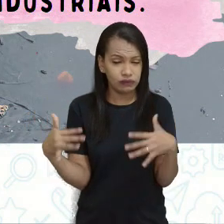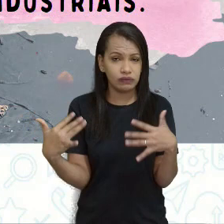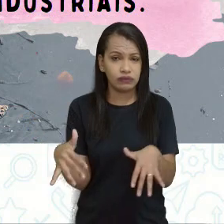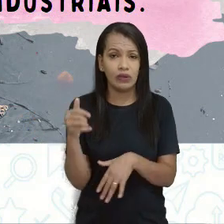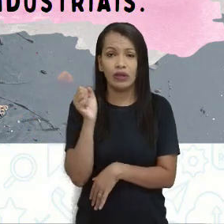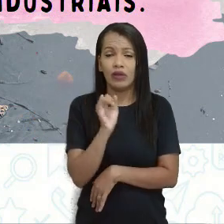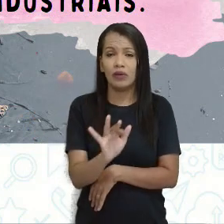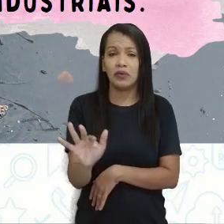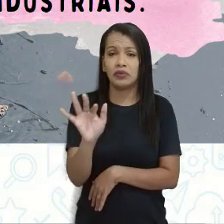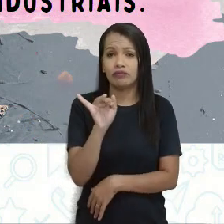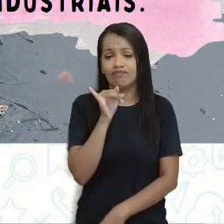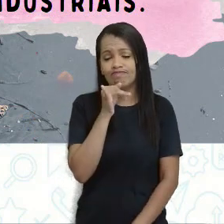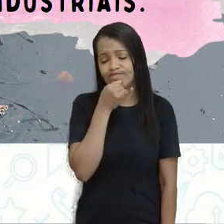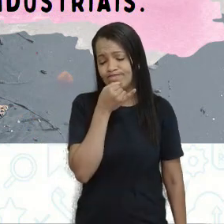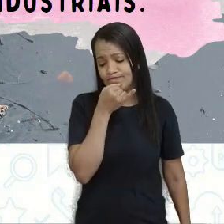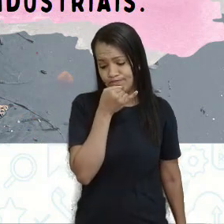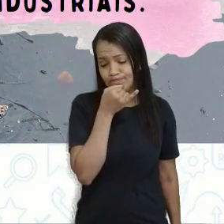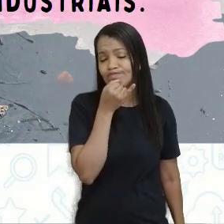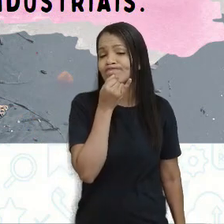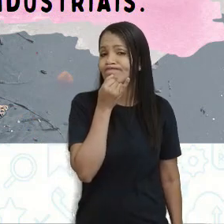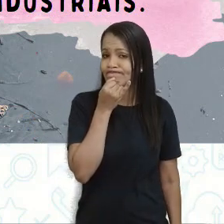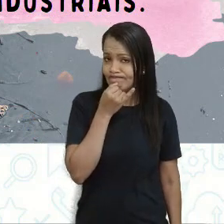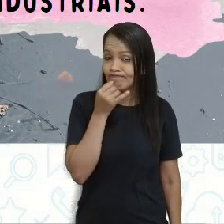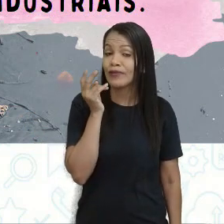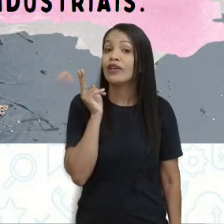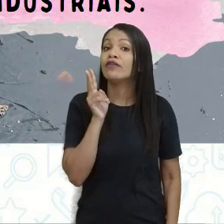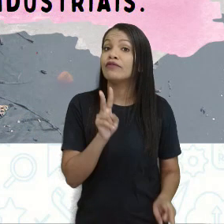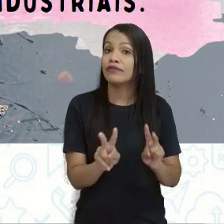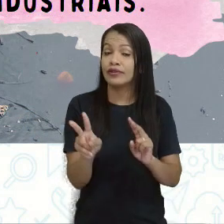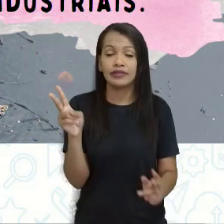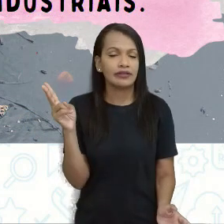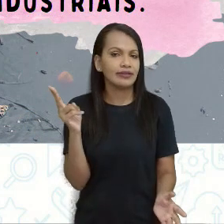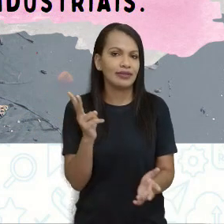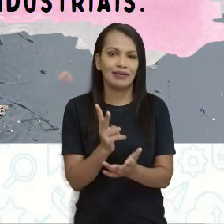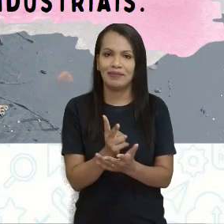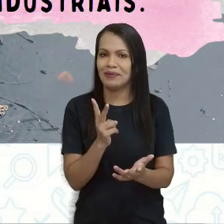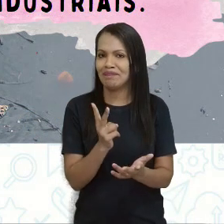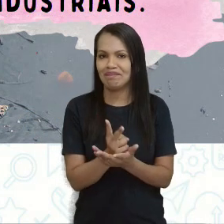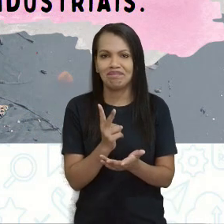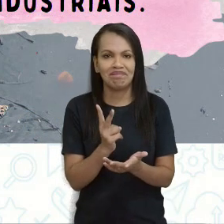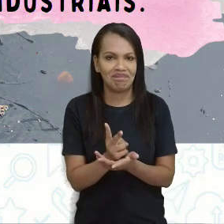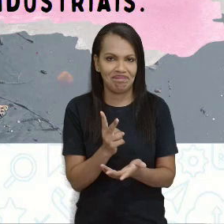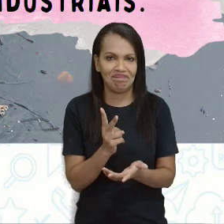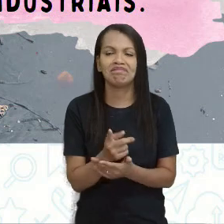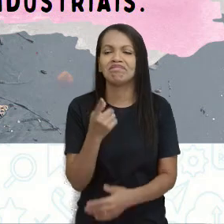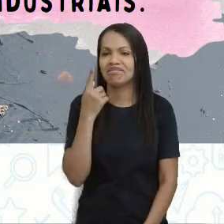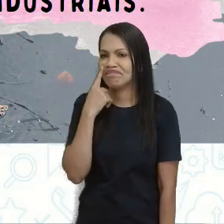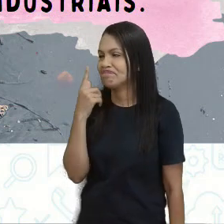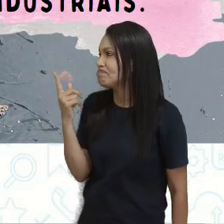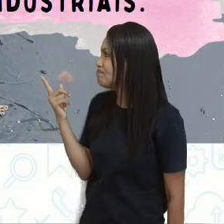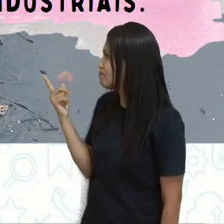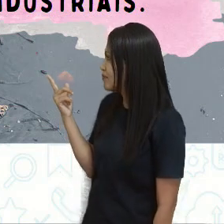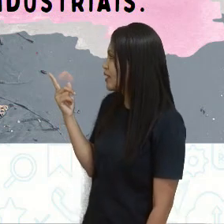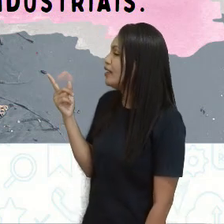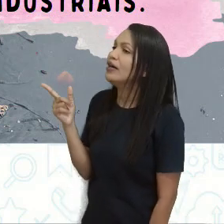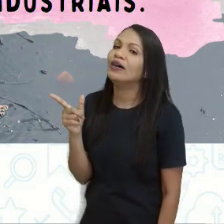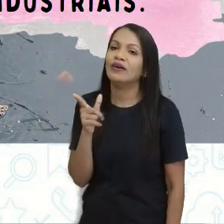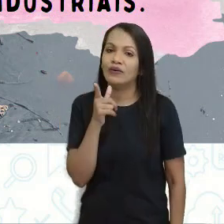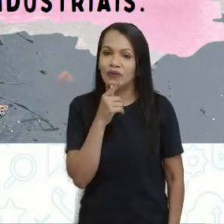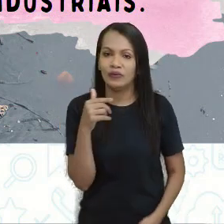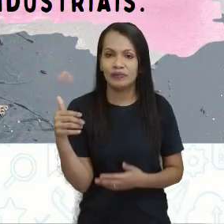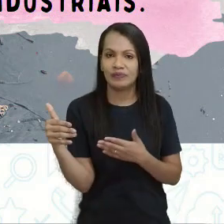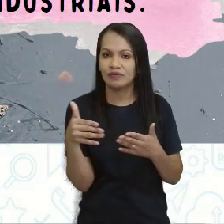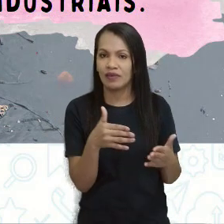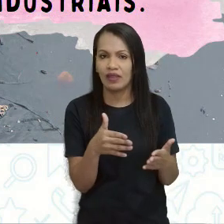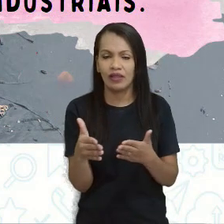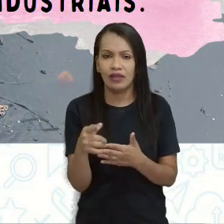aí, infelizmente, é uma imagem que a gente vê diariamente o rio, né, sofrendo com tudo isso